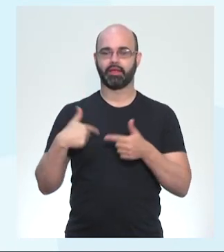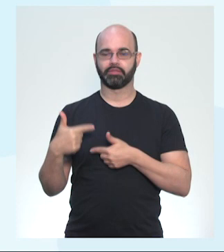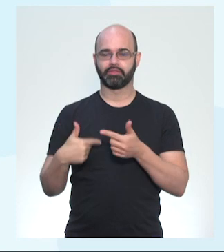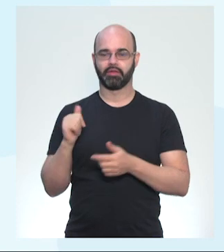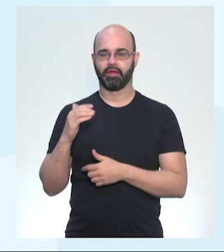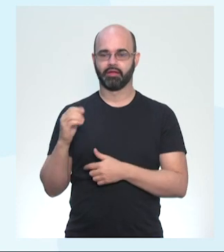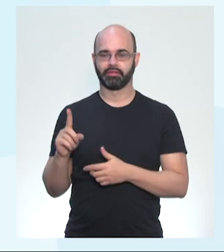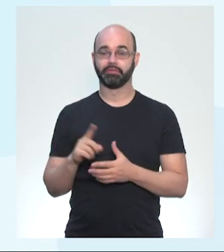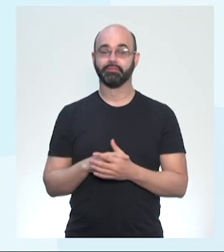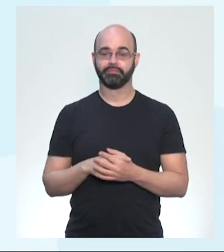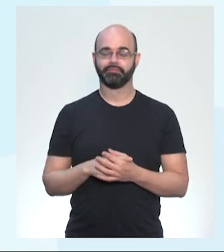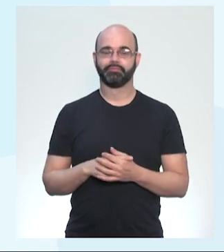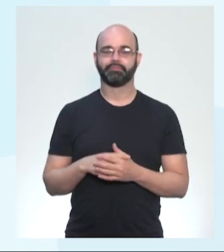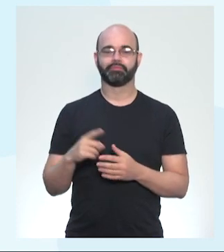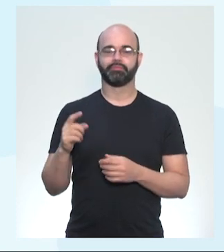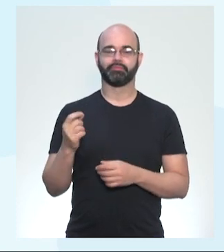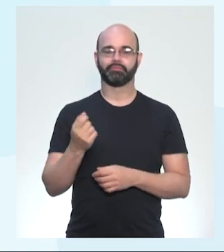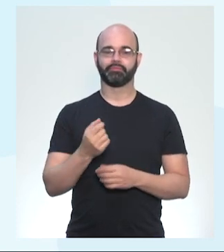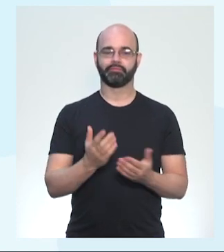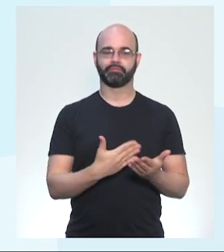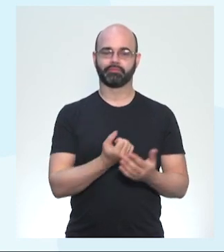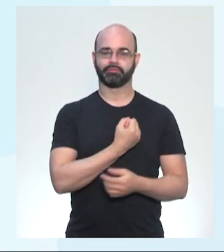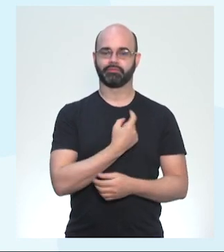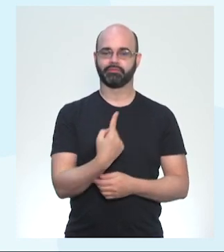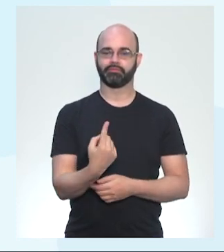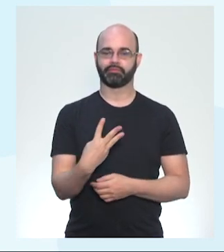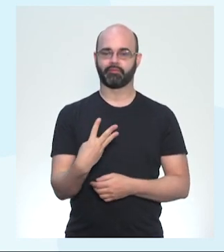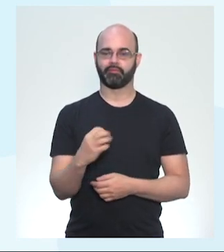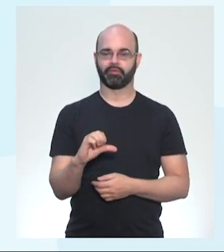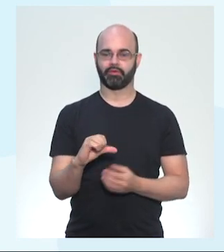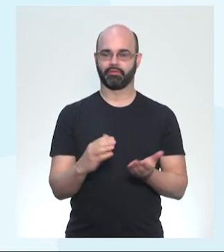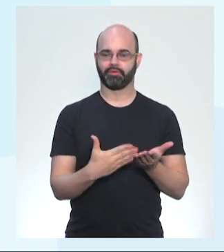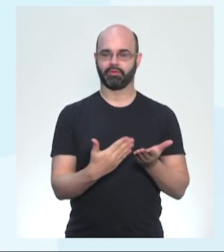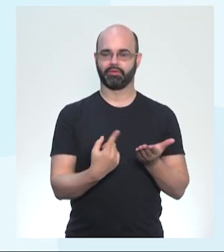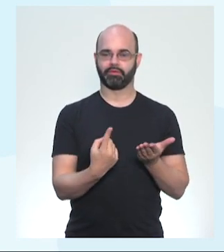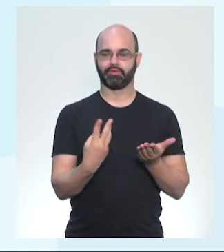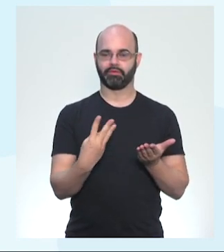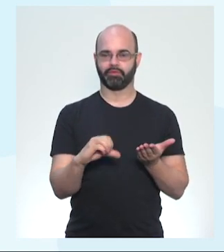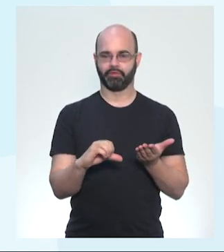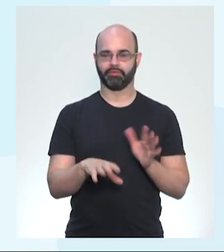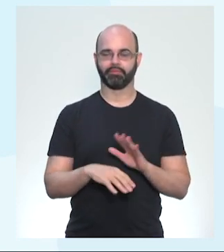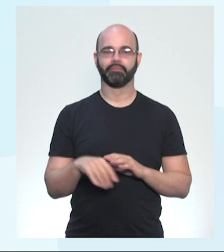tinha professor perguntando. Bom, atividade 2. Considerando que